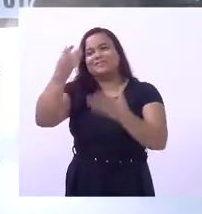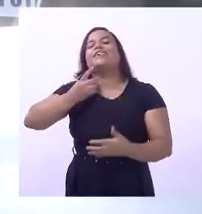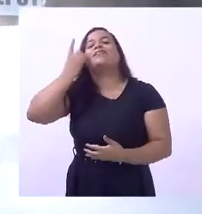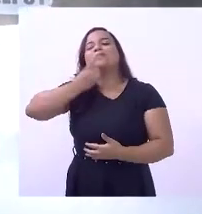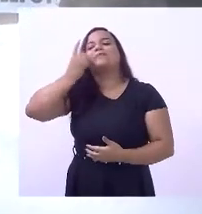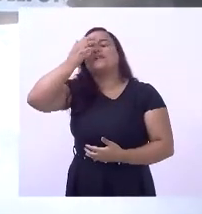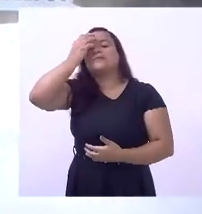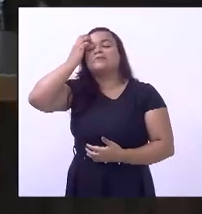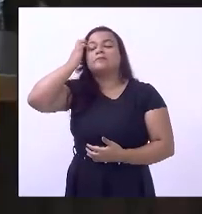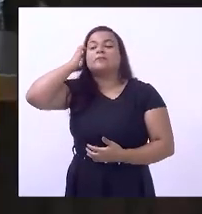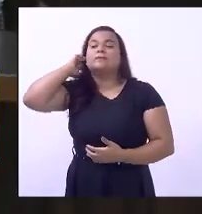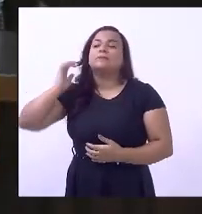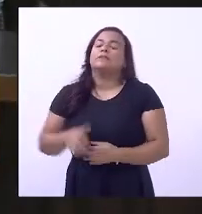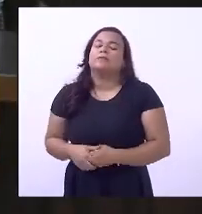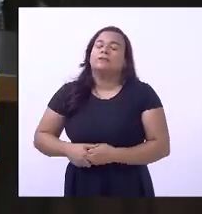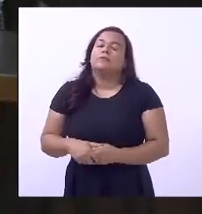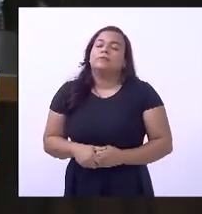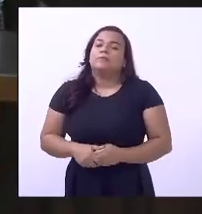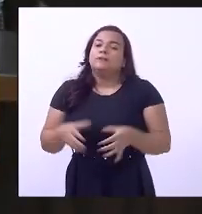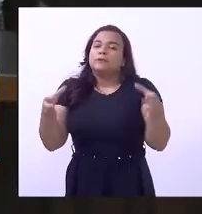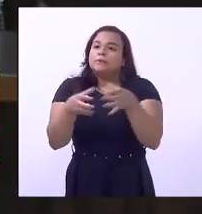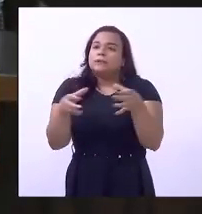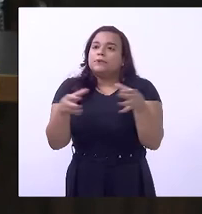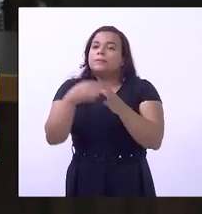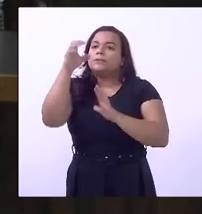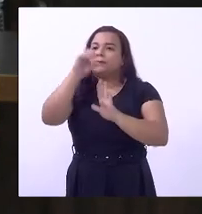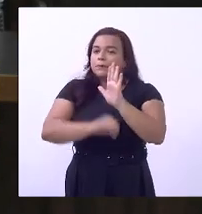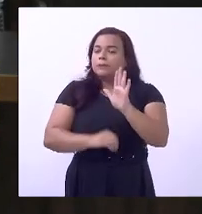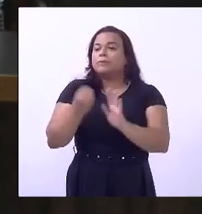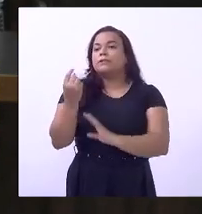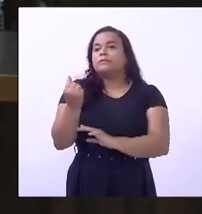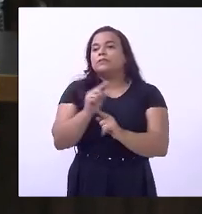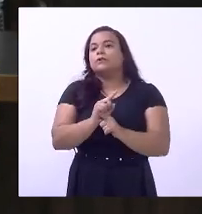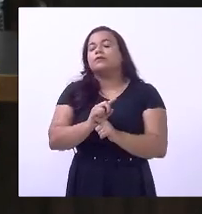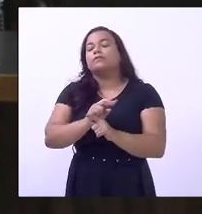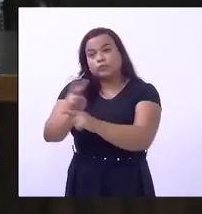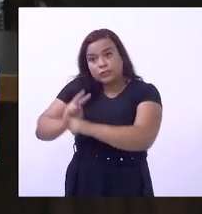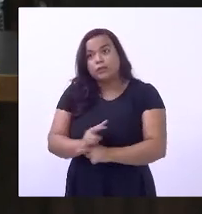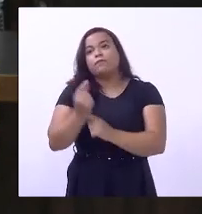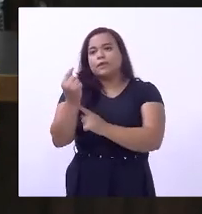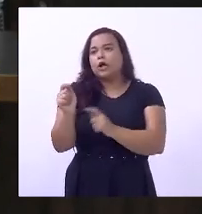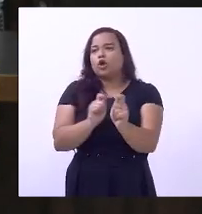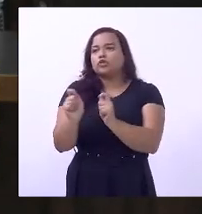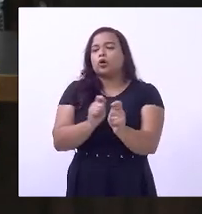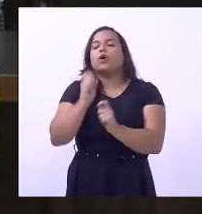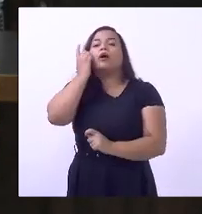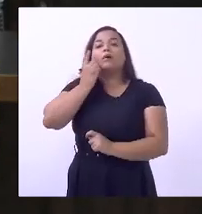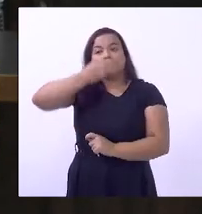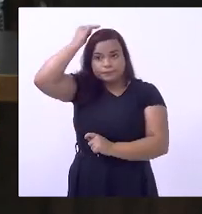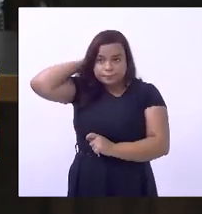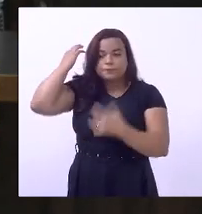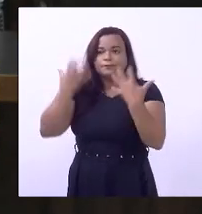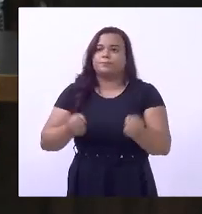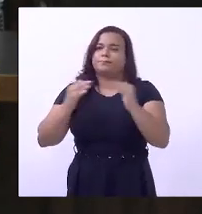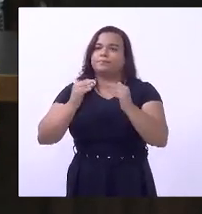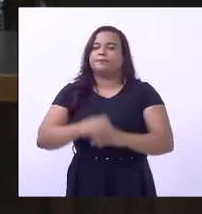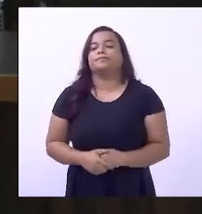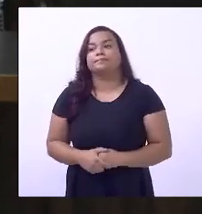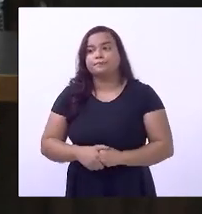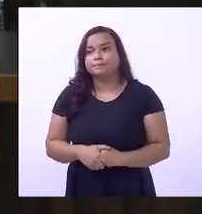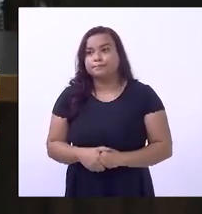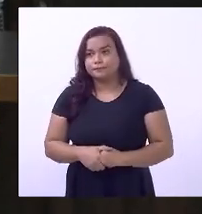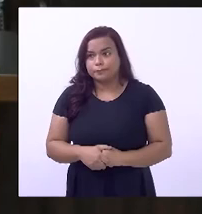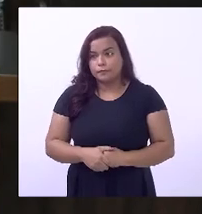deputado. Pela Comissão de Orçamento, Fiscalização Financeira e Controle, deputado Márcio Pacheco. Favorável.